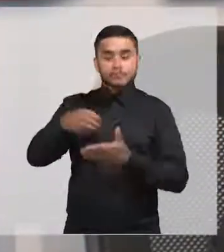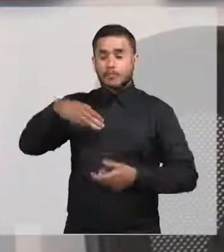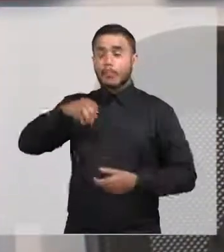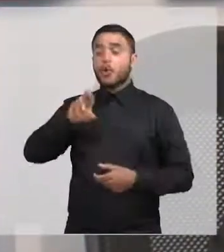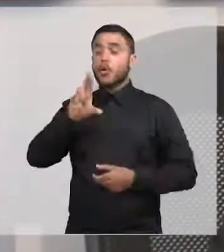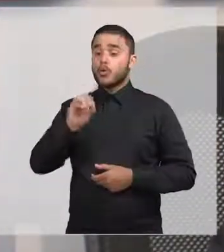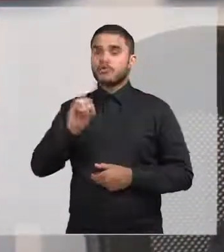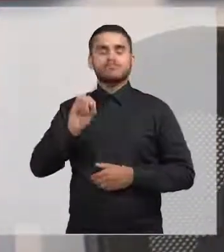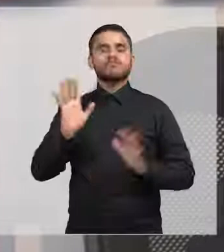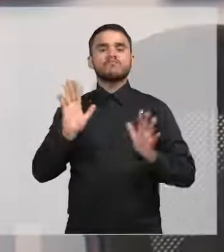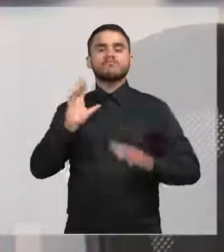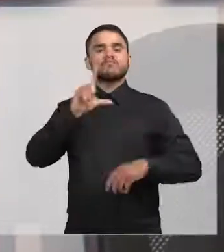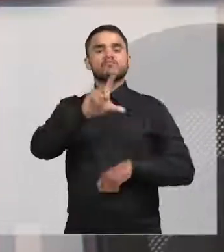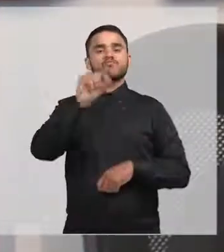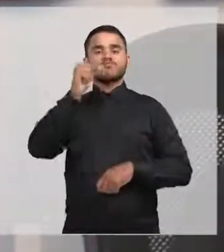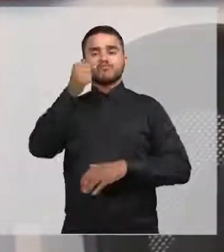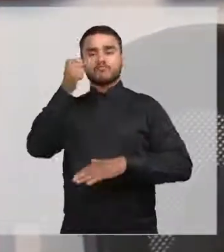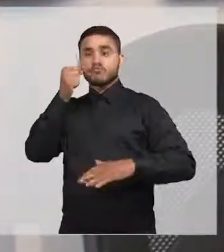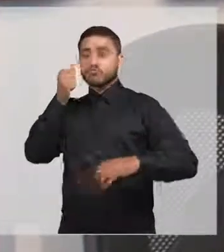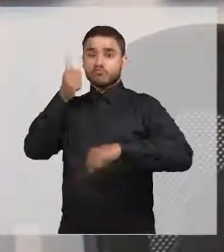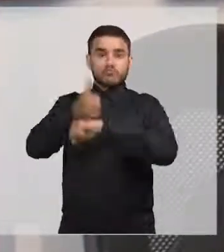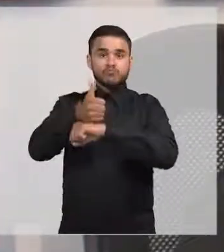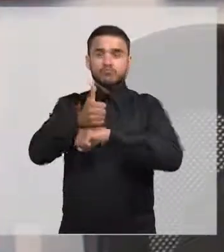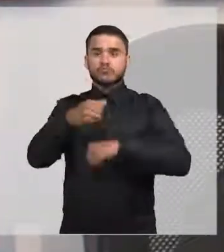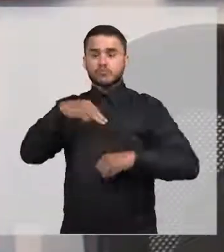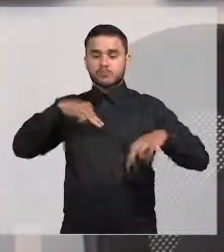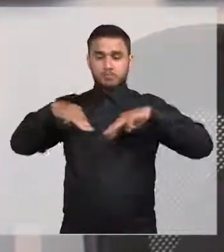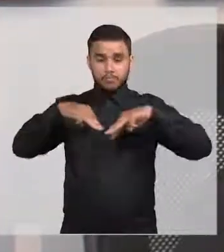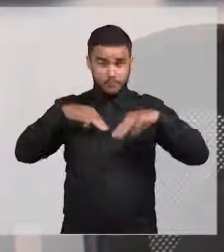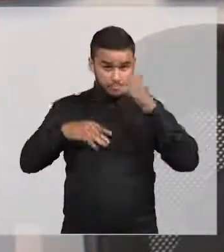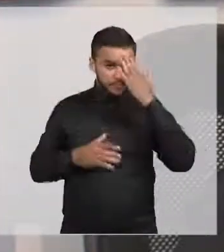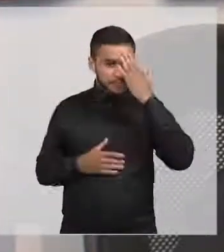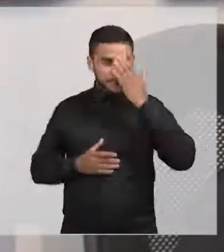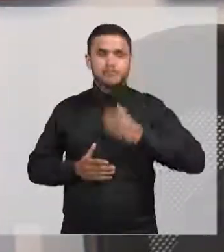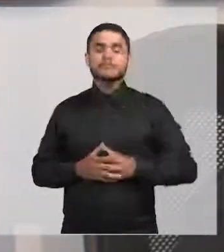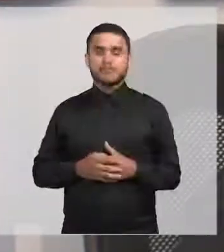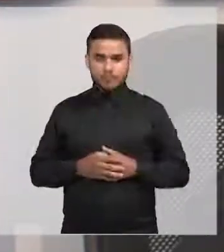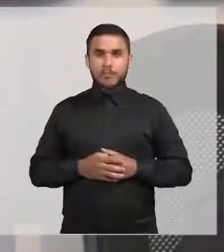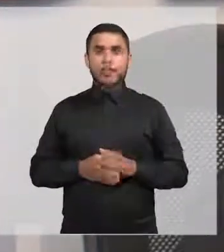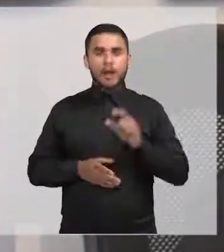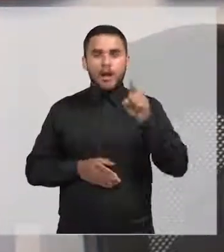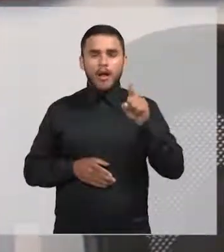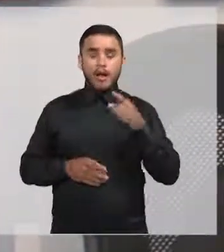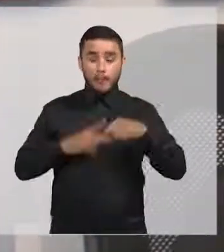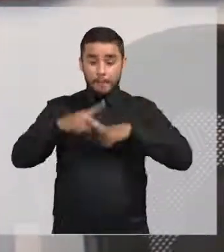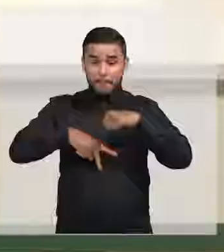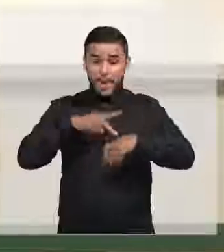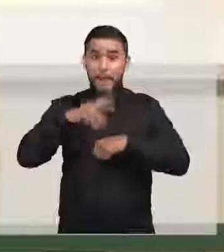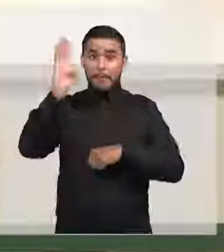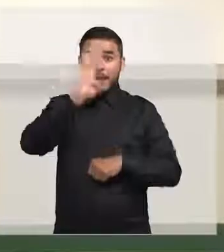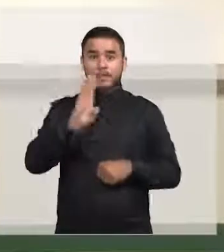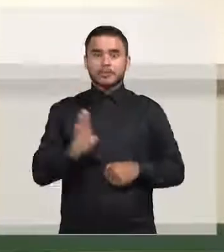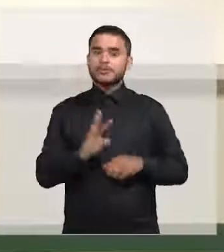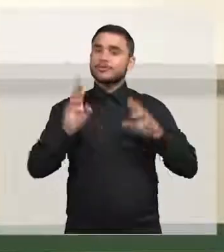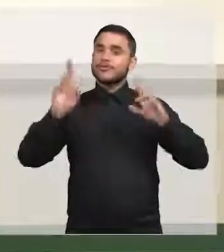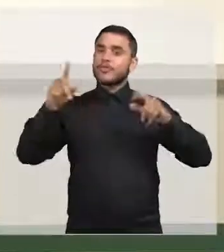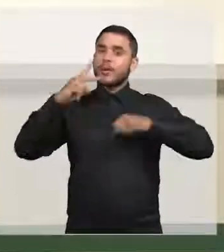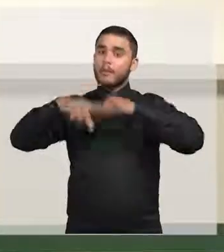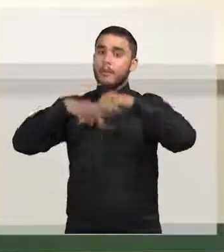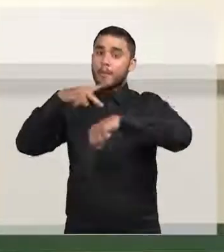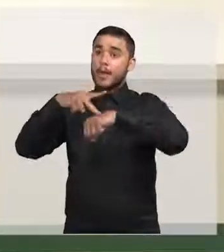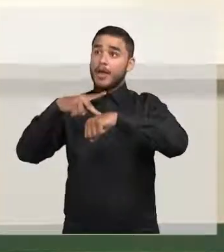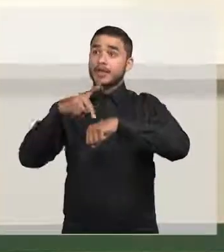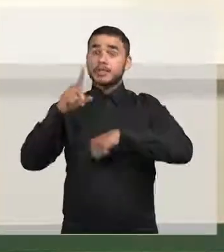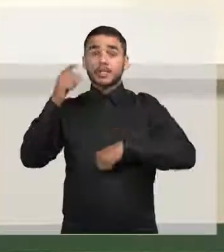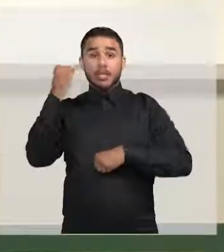tempo no poder. Porque também há um ingrediente político. Há um ingrediente político. Aí também que a gente Luiz, não pode. Mas tu viu um